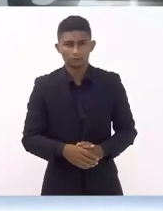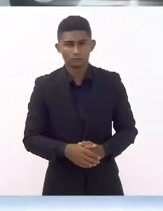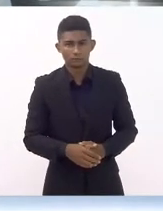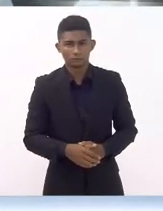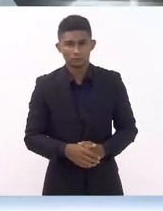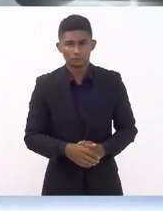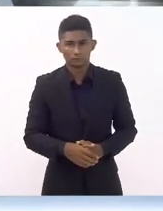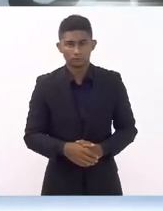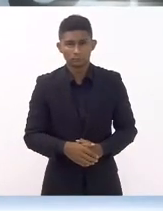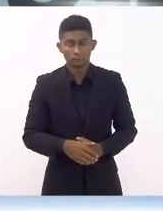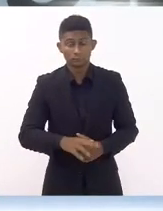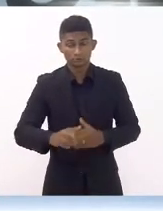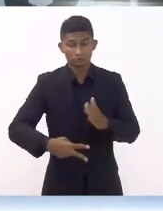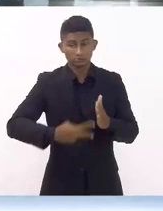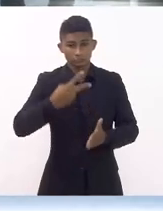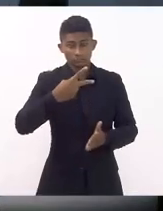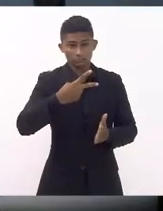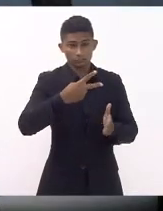Segundo o projeto da pauta,